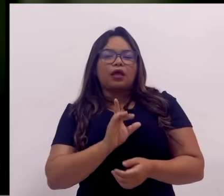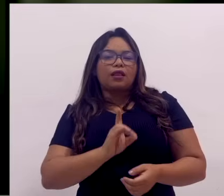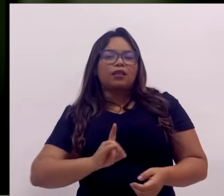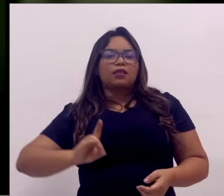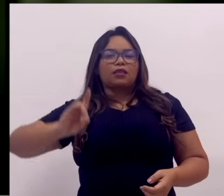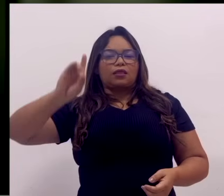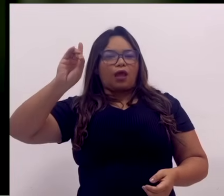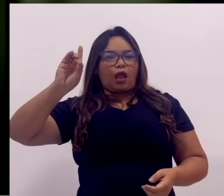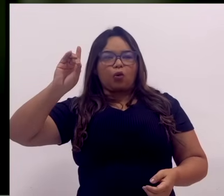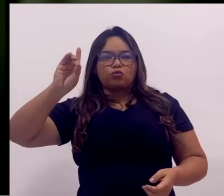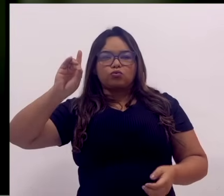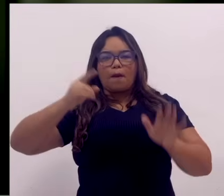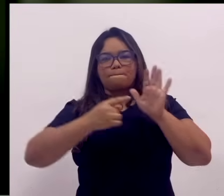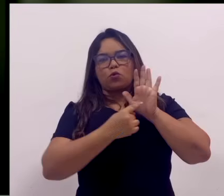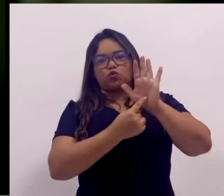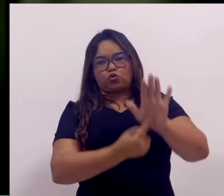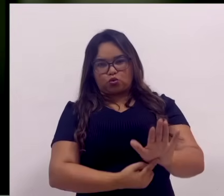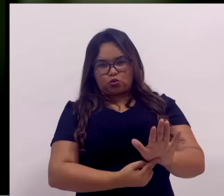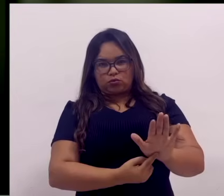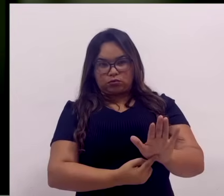Escreve as coisas que tens visto.